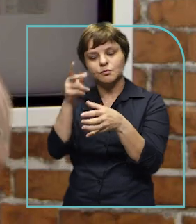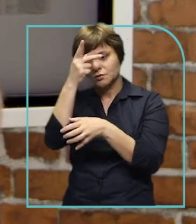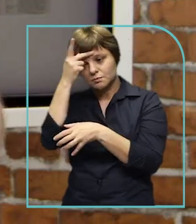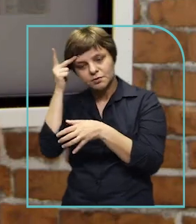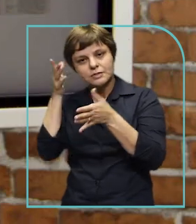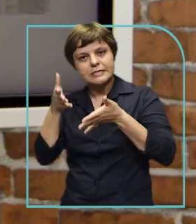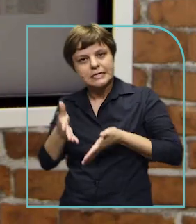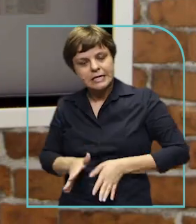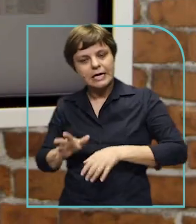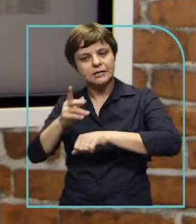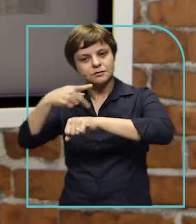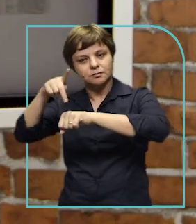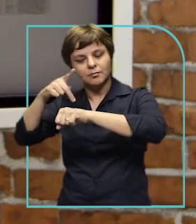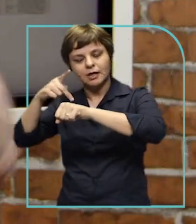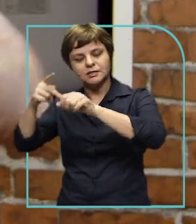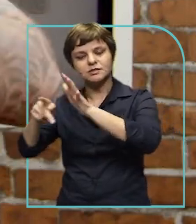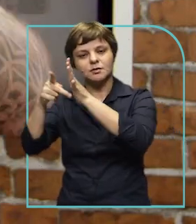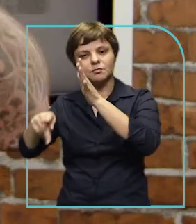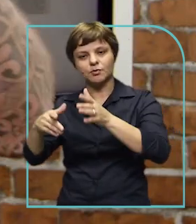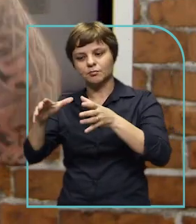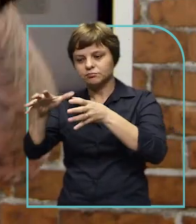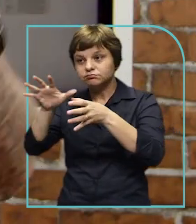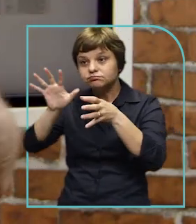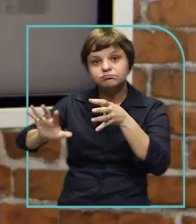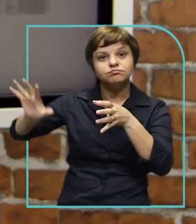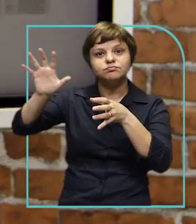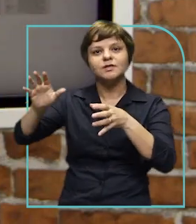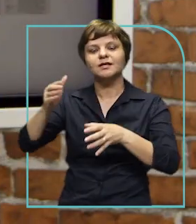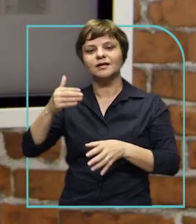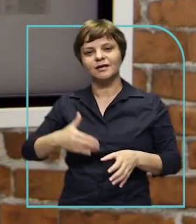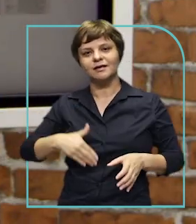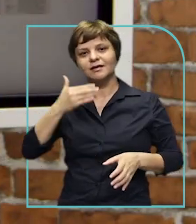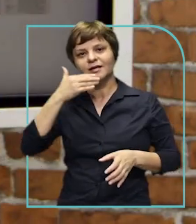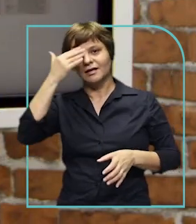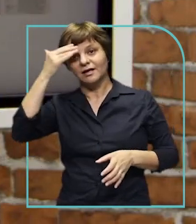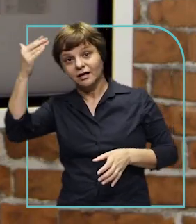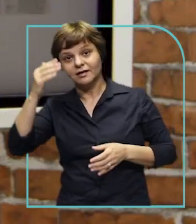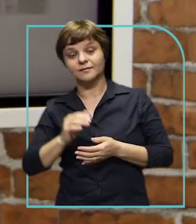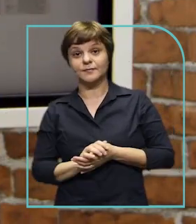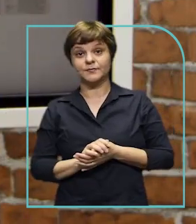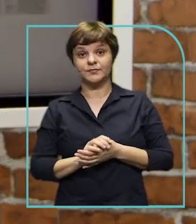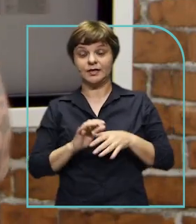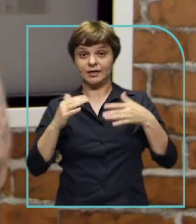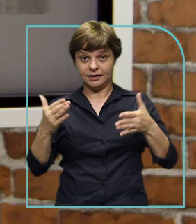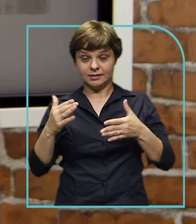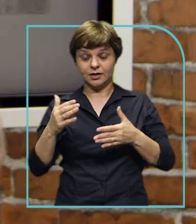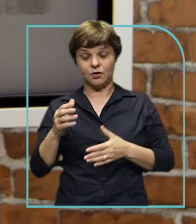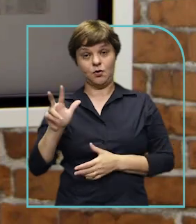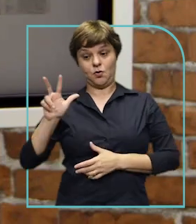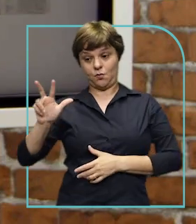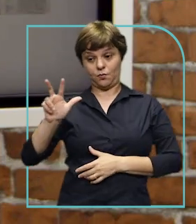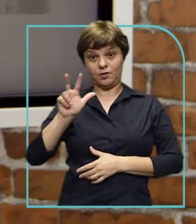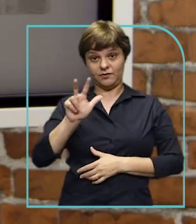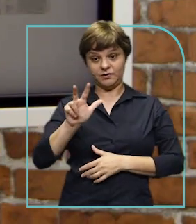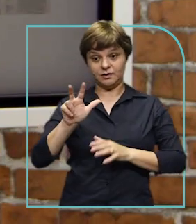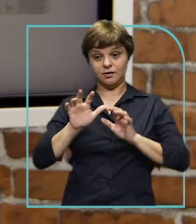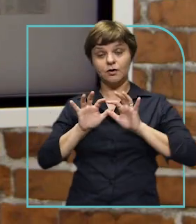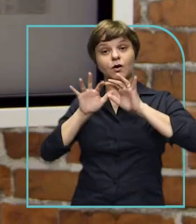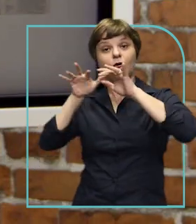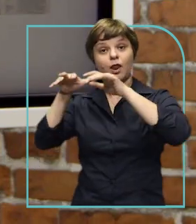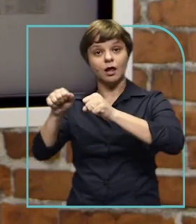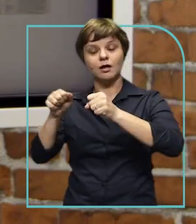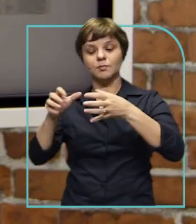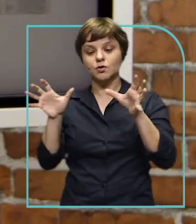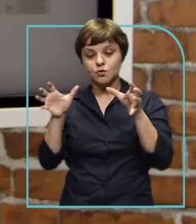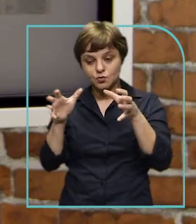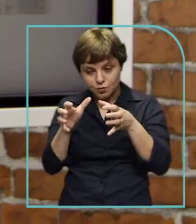no mundo todo, né? Começa-se a ter uma perseguição aos árabes. Então, o Afeganistão foi